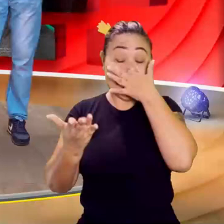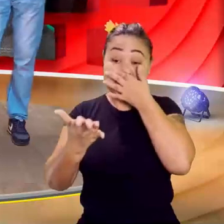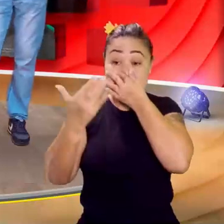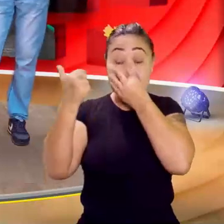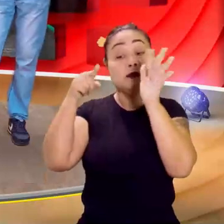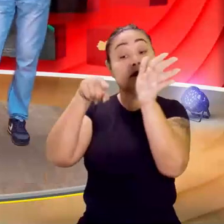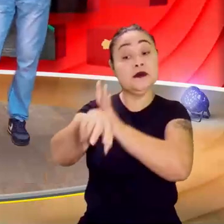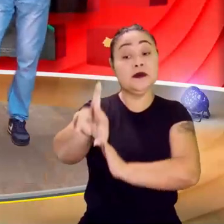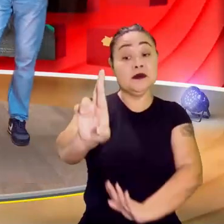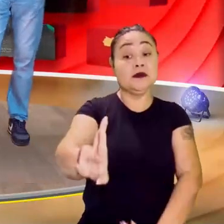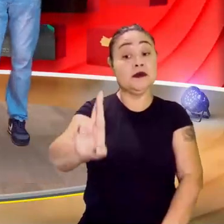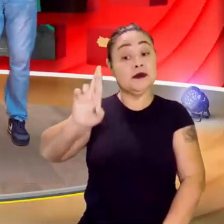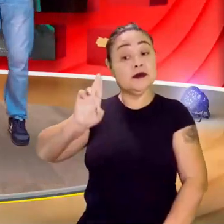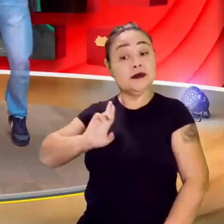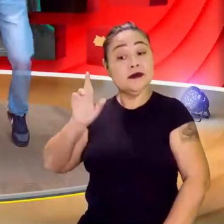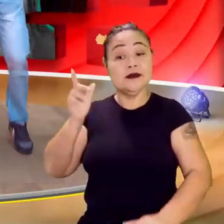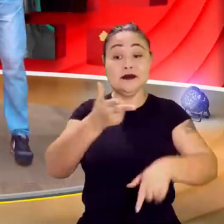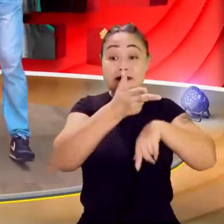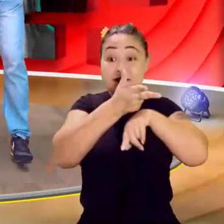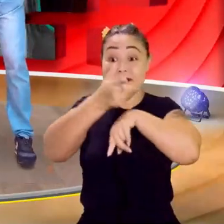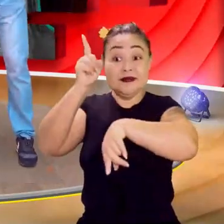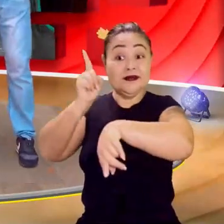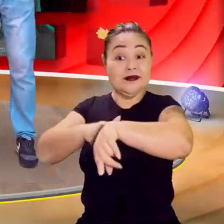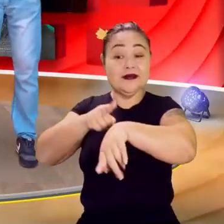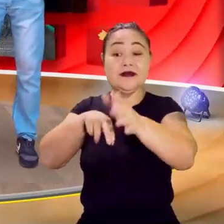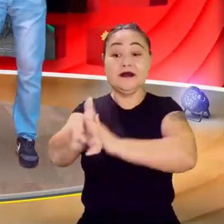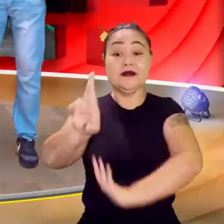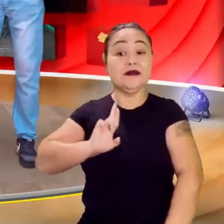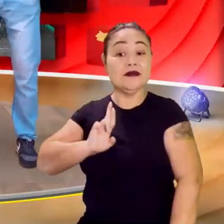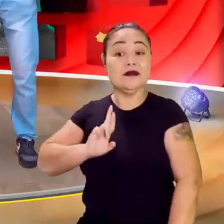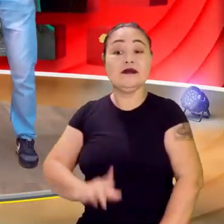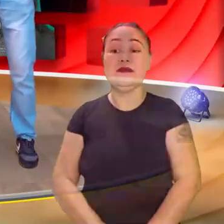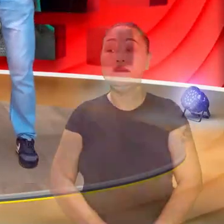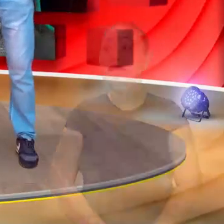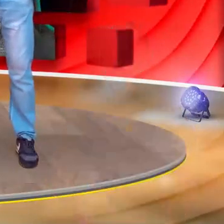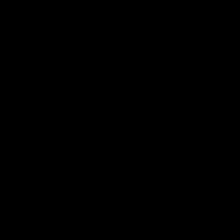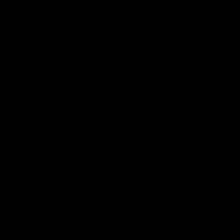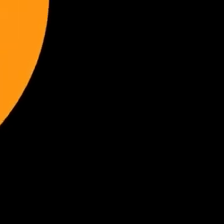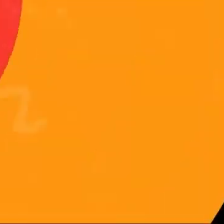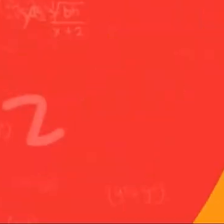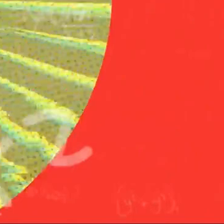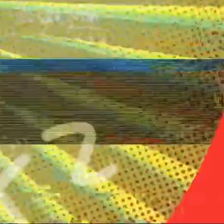vamos de quiz. Então solta a vinheta, que é a hora do quiz.